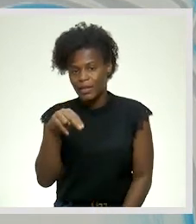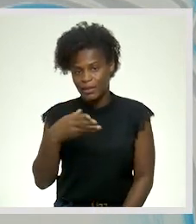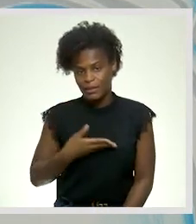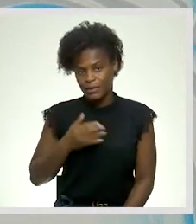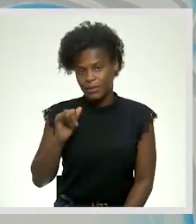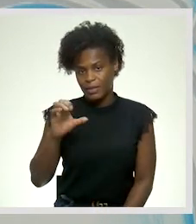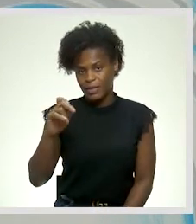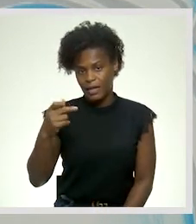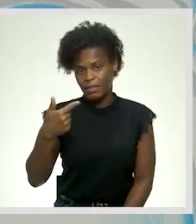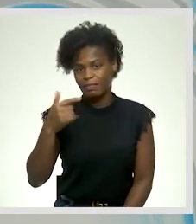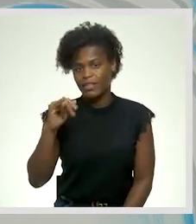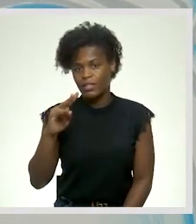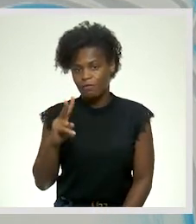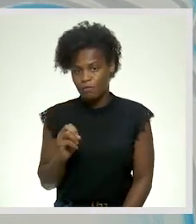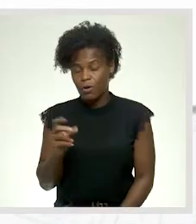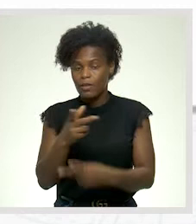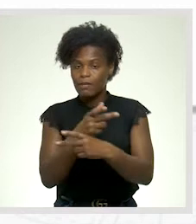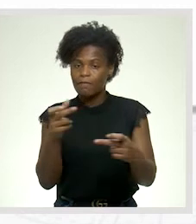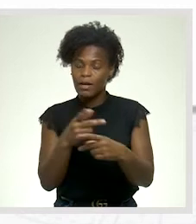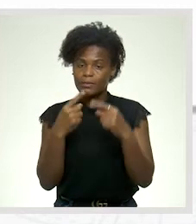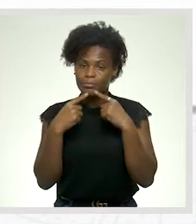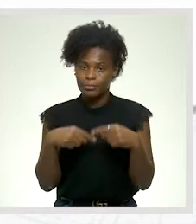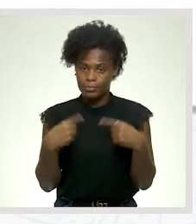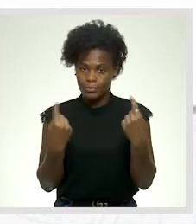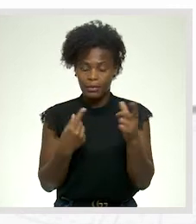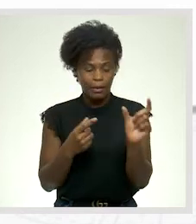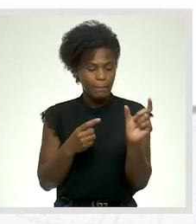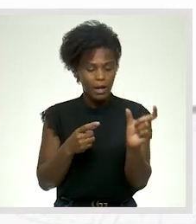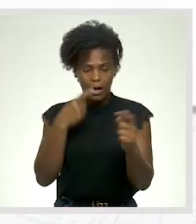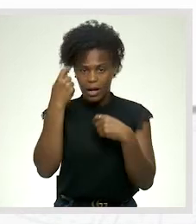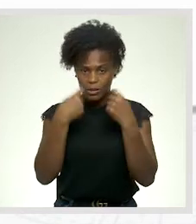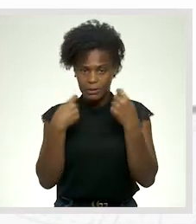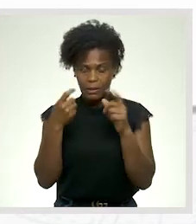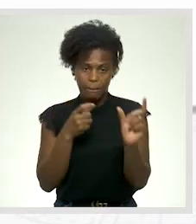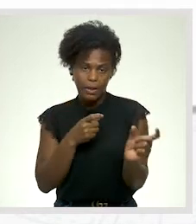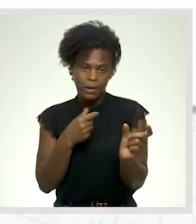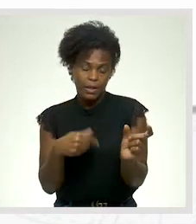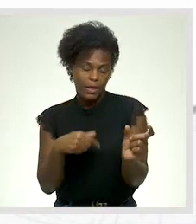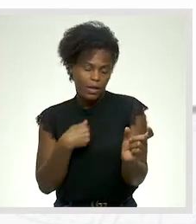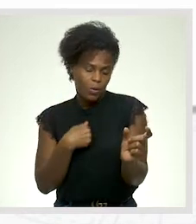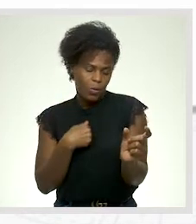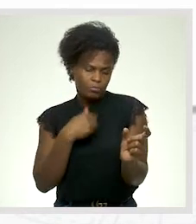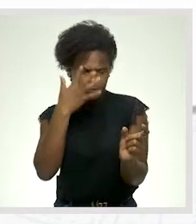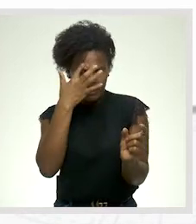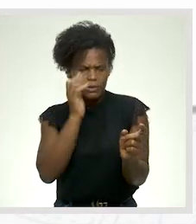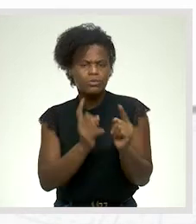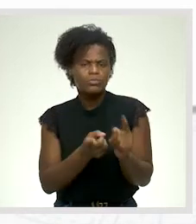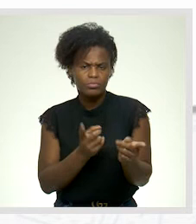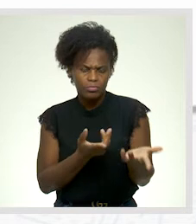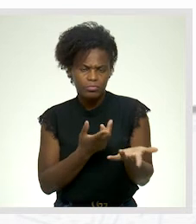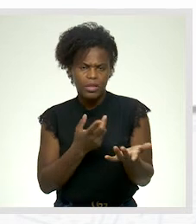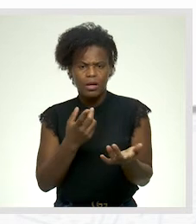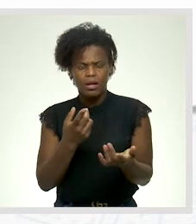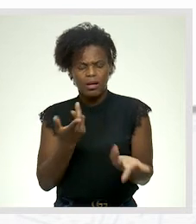em frases declarativas. Uso de expressões como eu acho que, a